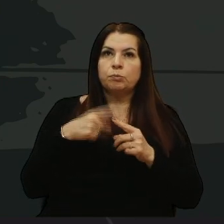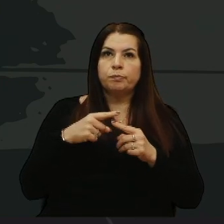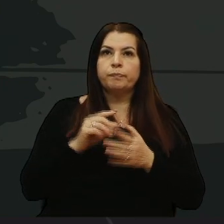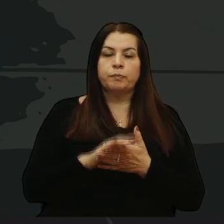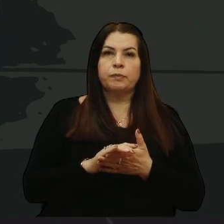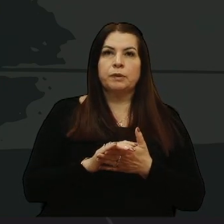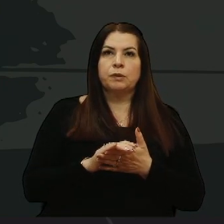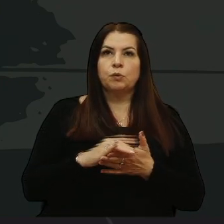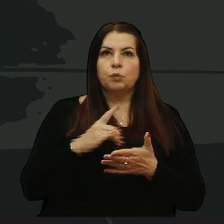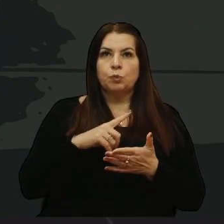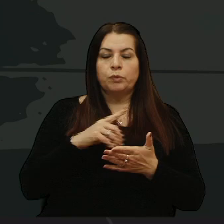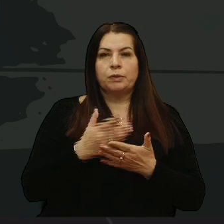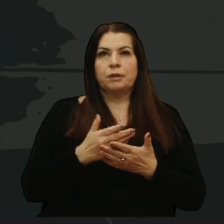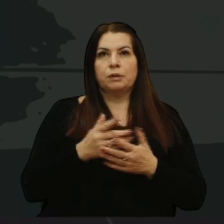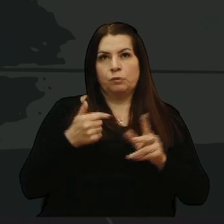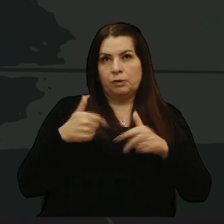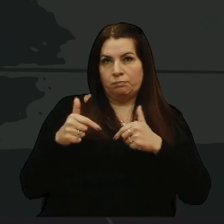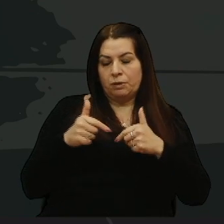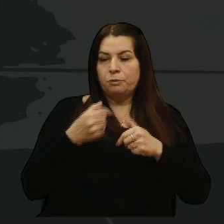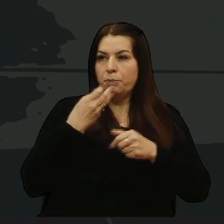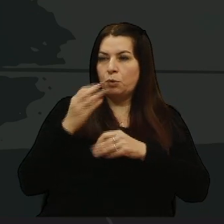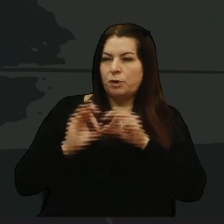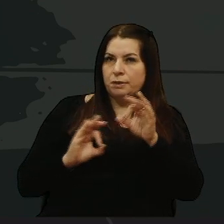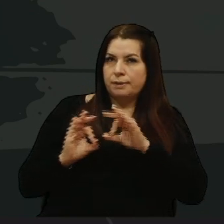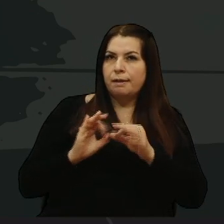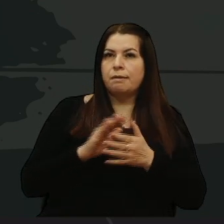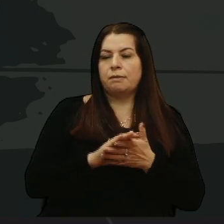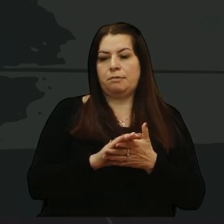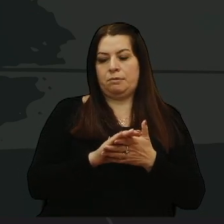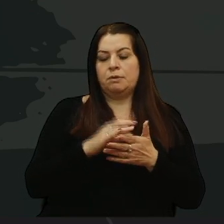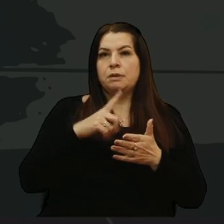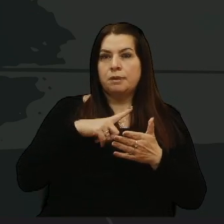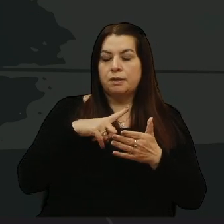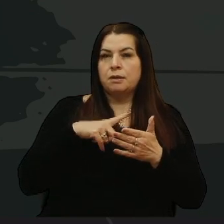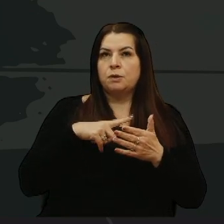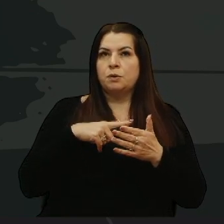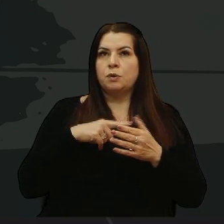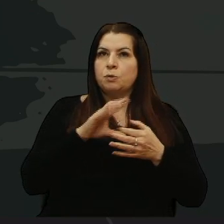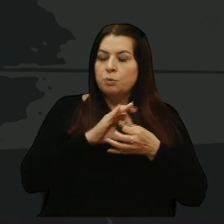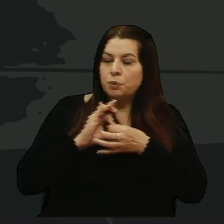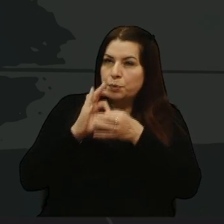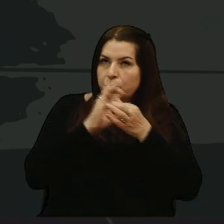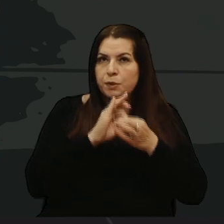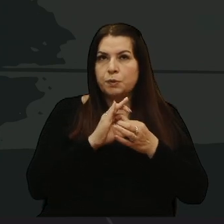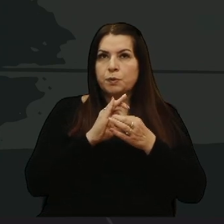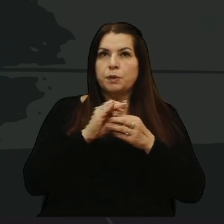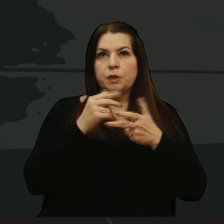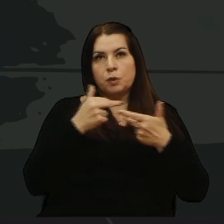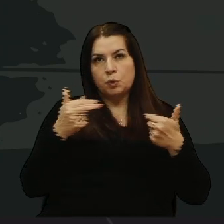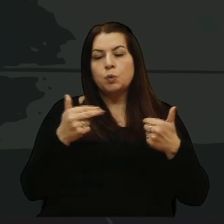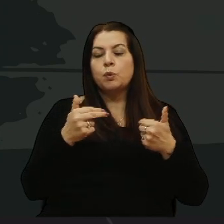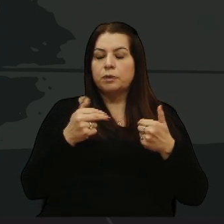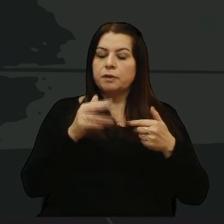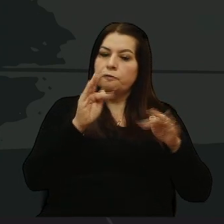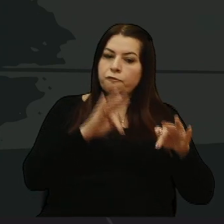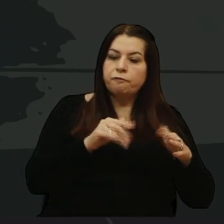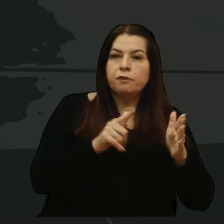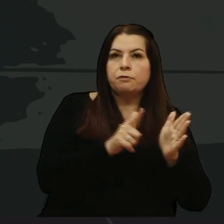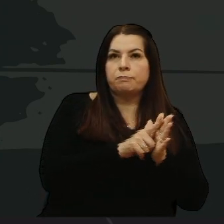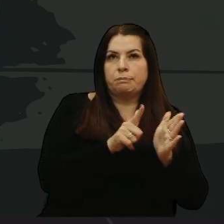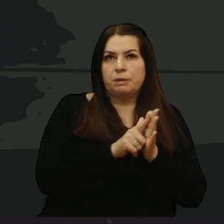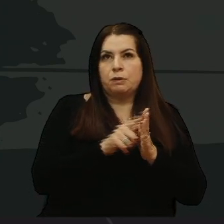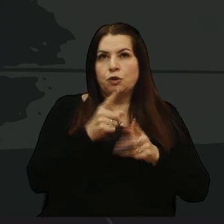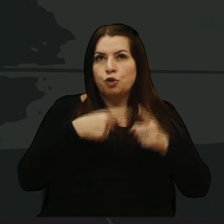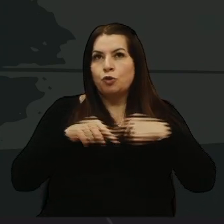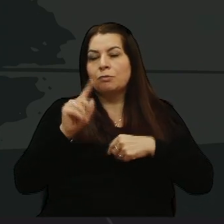porque quando tem um trabalho bem organizado e tem uma união, as coisas saem do papel e se